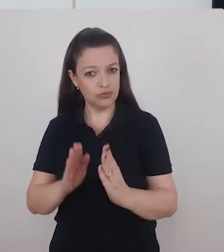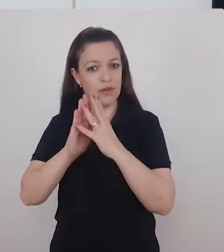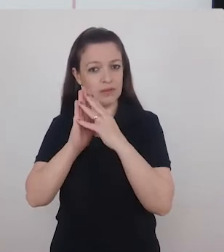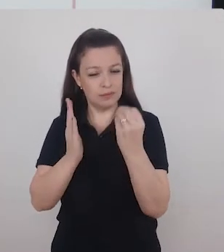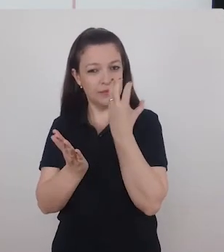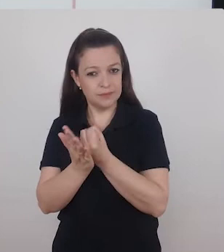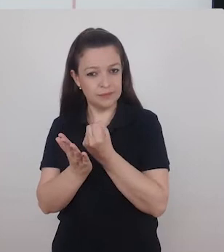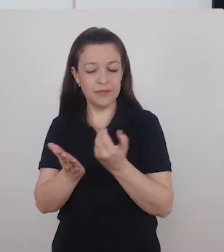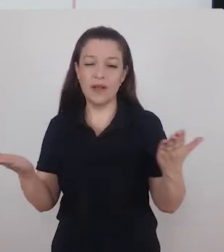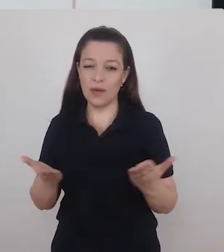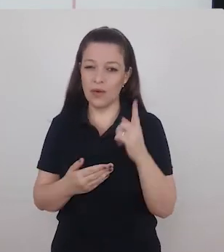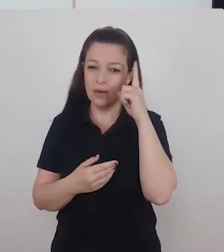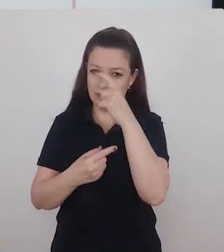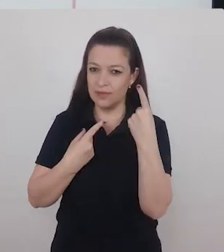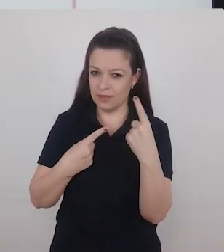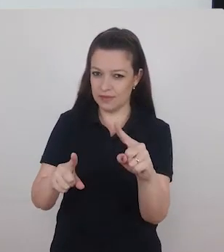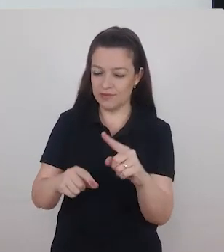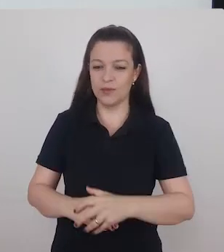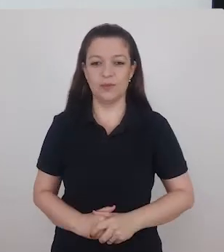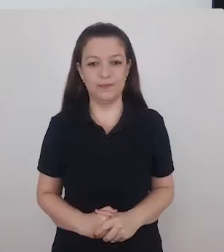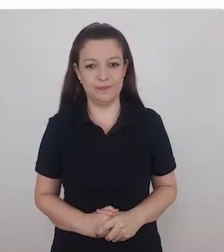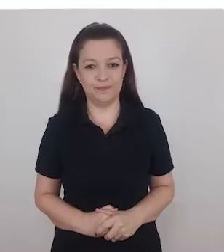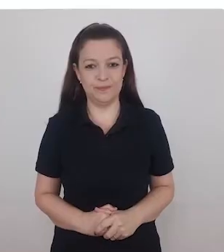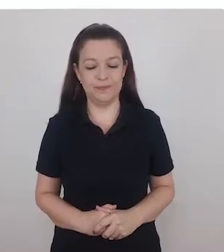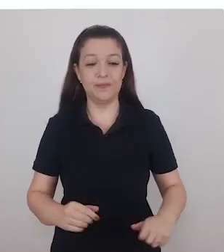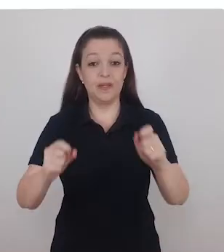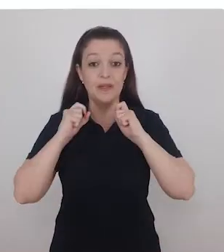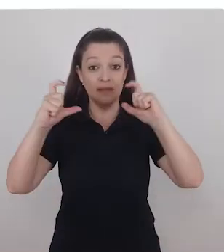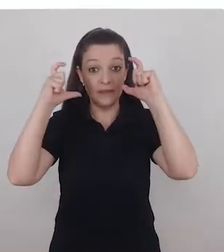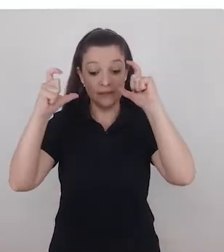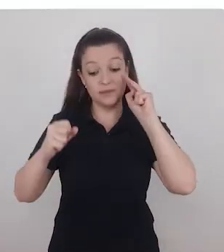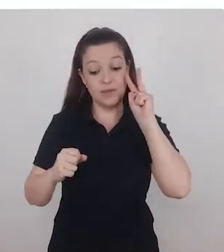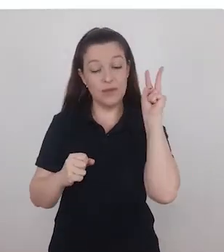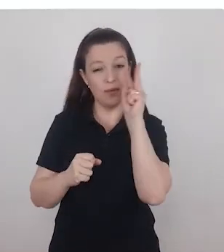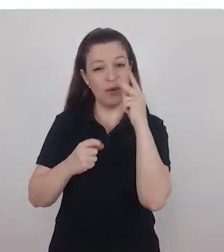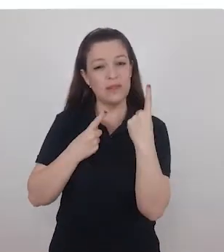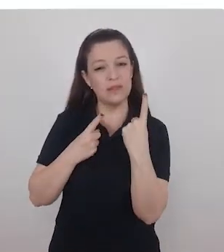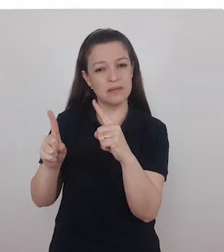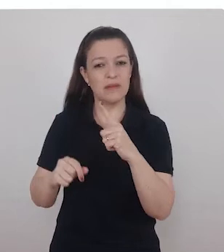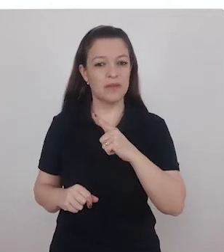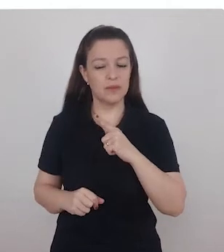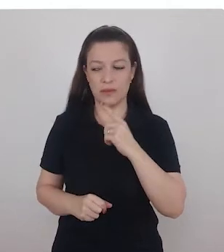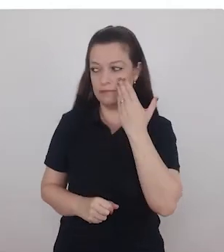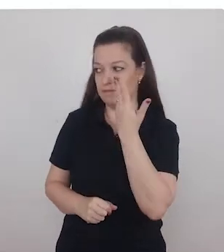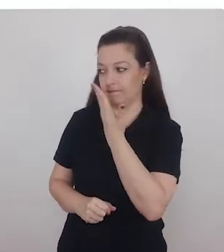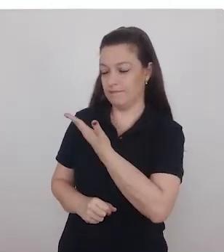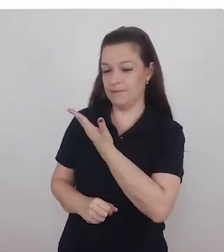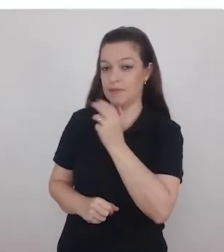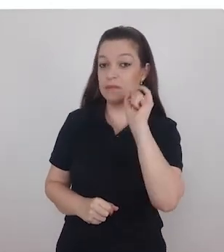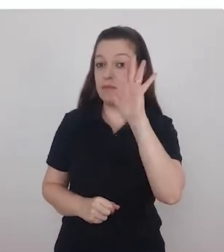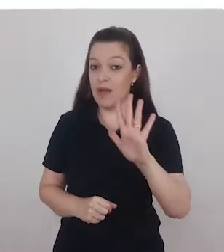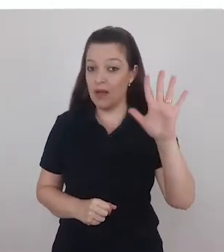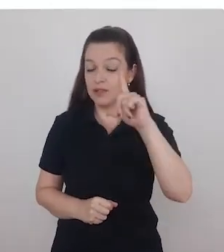fizeram o registro? Agora vamos para os desafios? Então prestem atenção lá no primeiro desafio. Temos aqui a